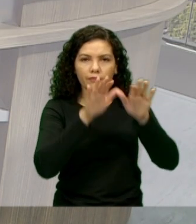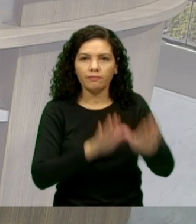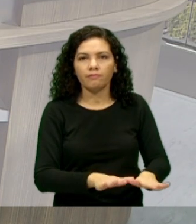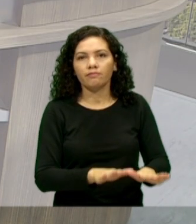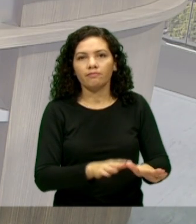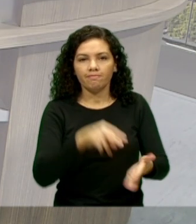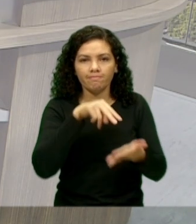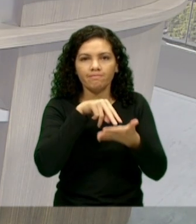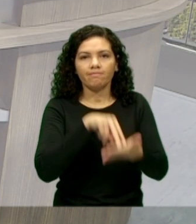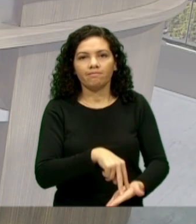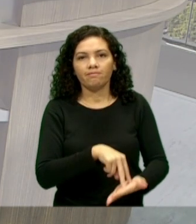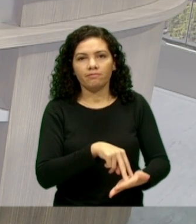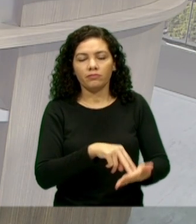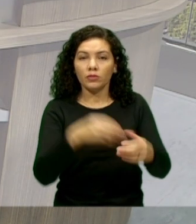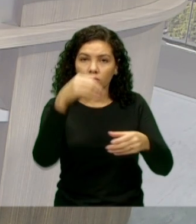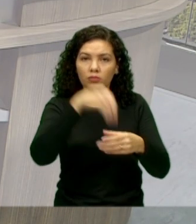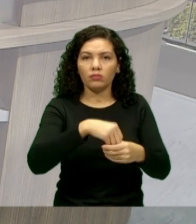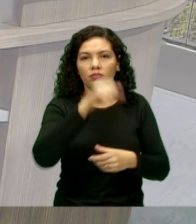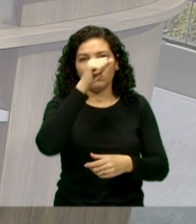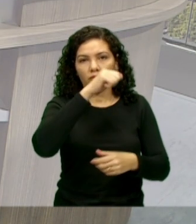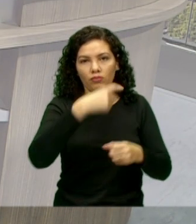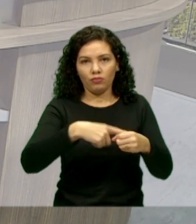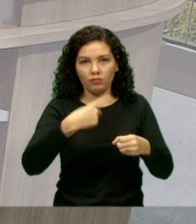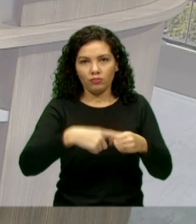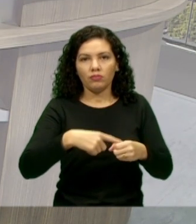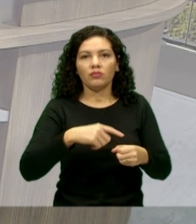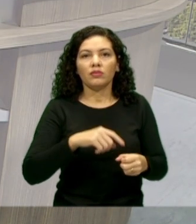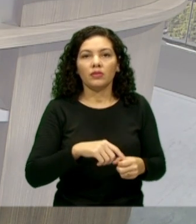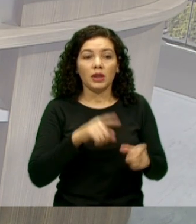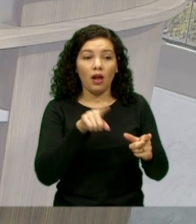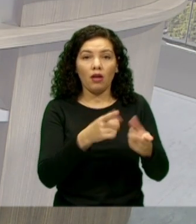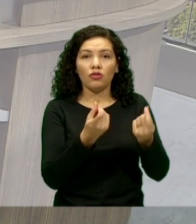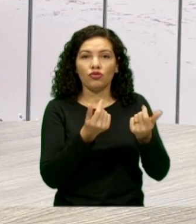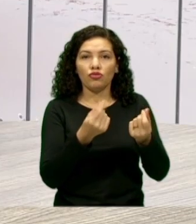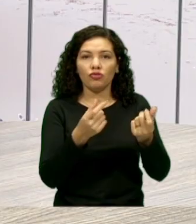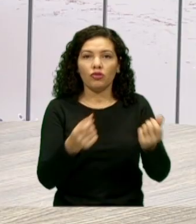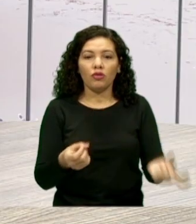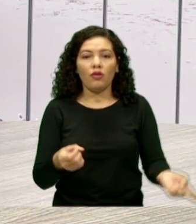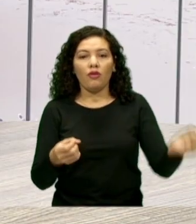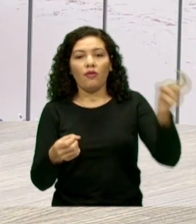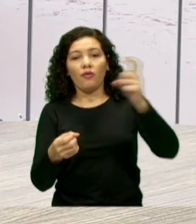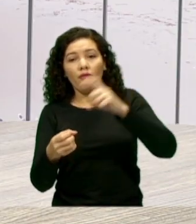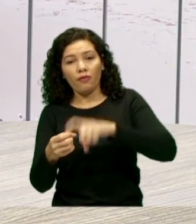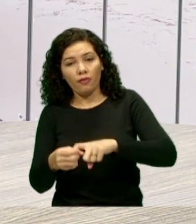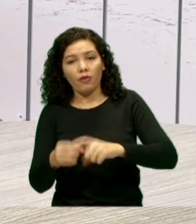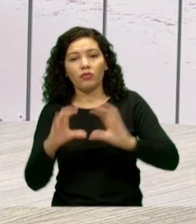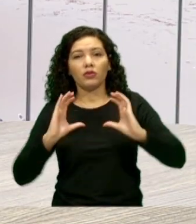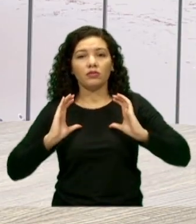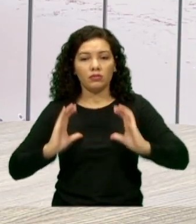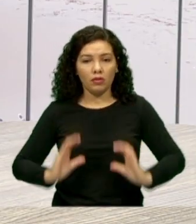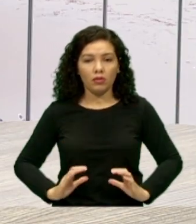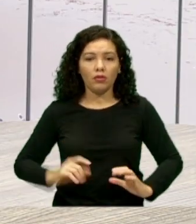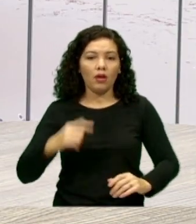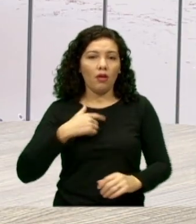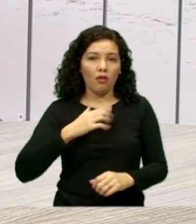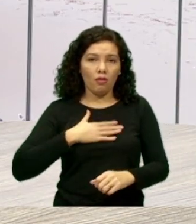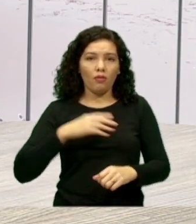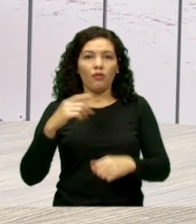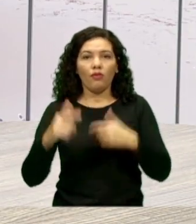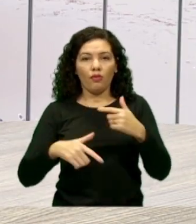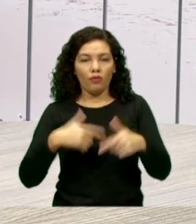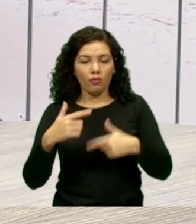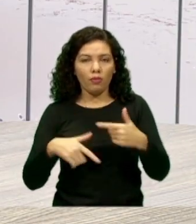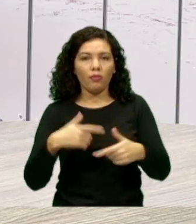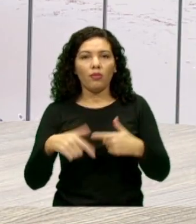estabelecidas no município. Esse dinheiro normalmente volta para o nosso cidadão. Eu sou funcionário, eu sou biólogo